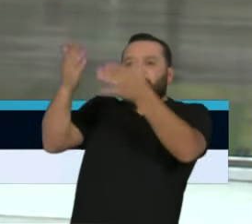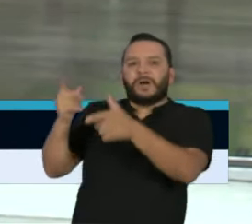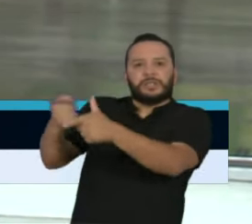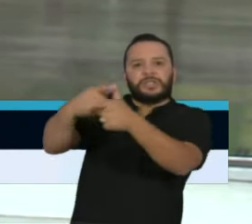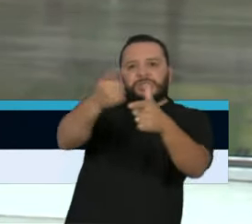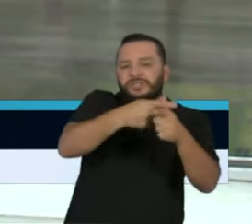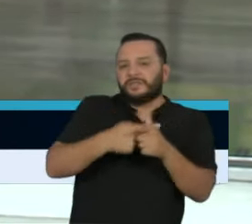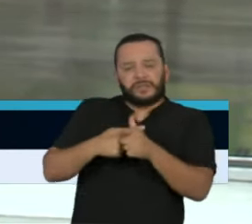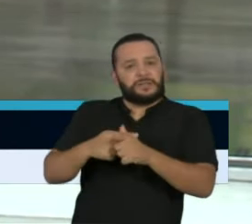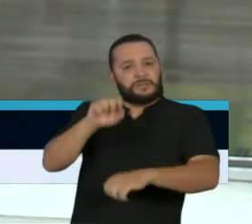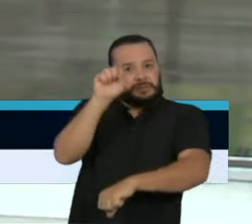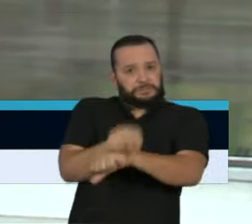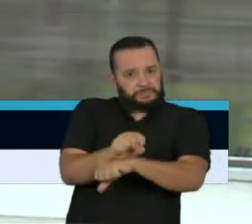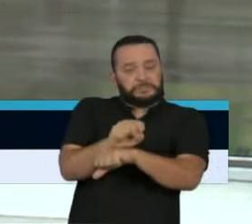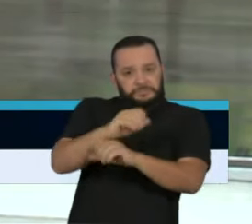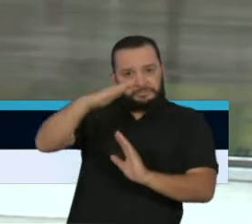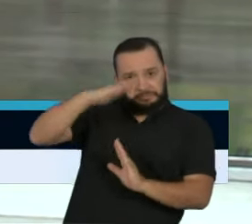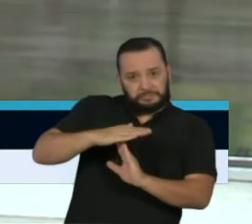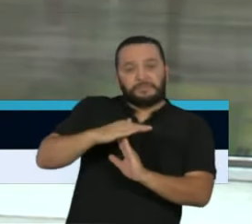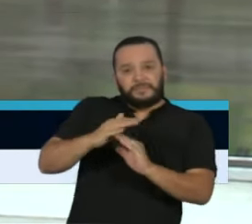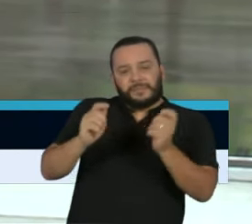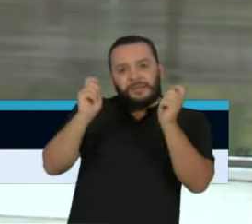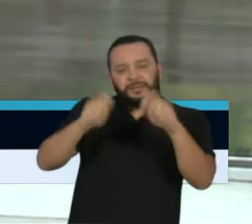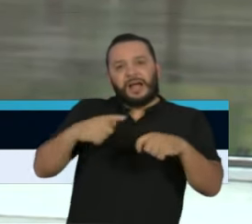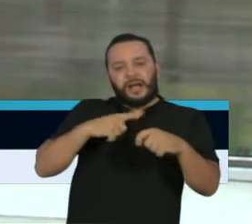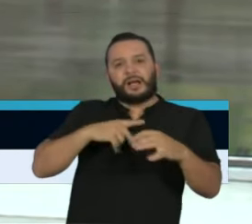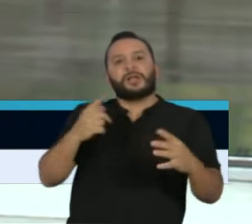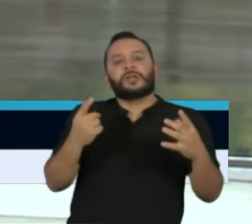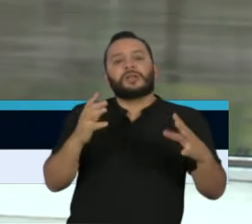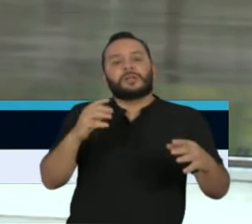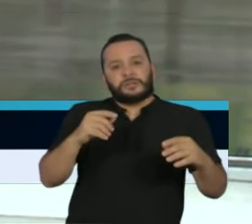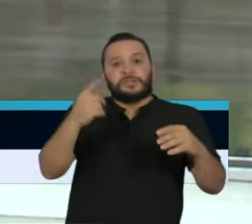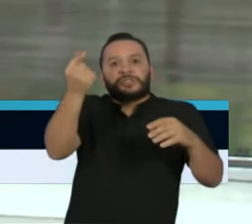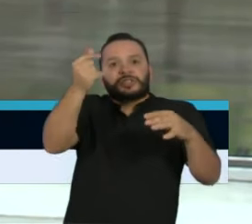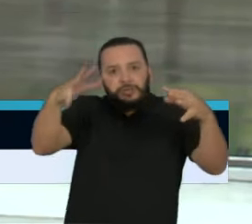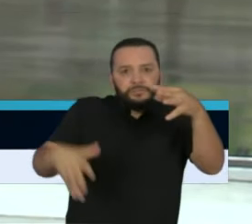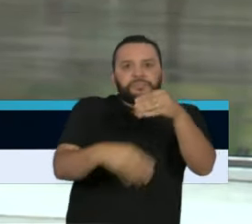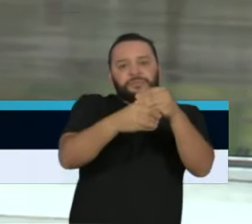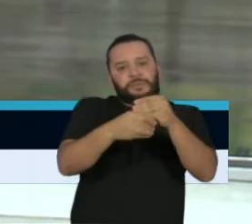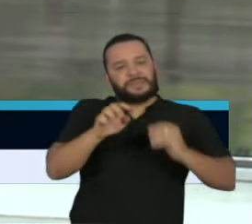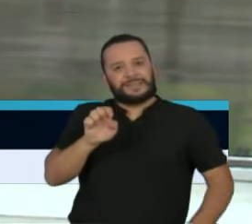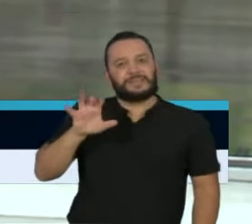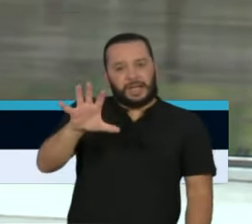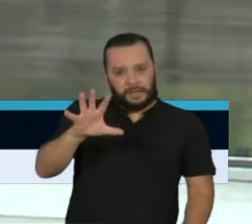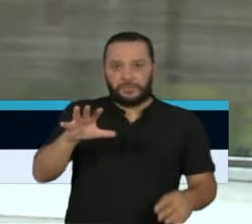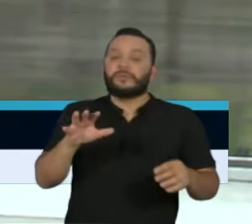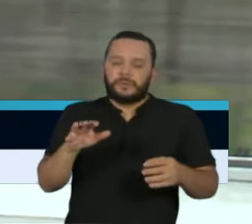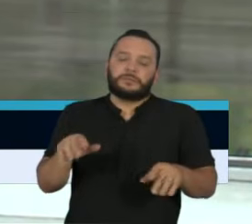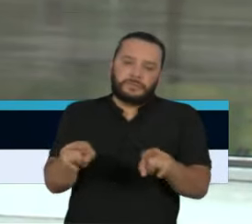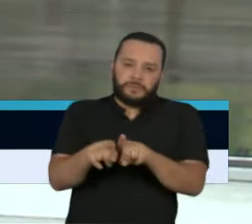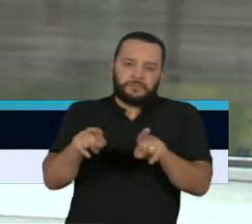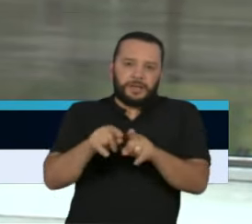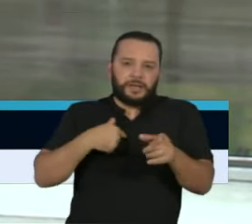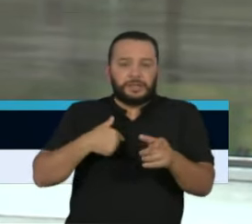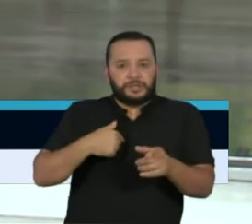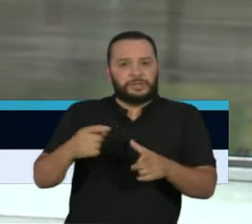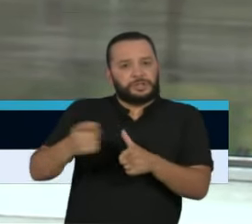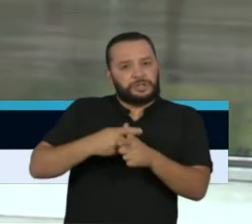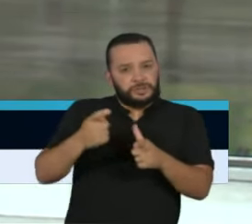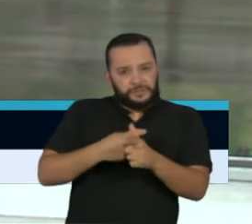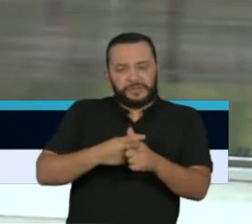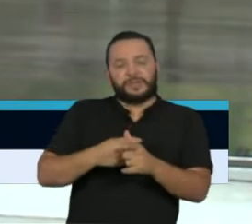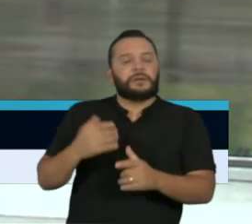nacional, sendo tais montantes incorporados ao saldo da dívida dos estados com a União. Eu destaco aqui as dívidas com o